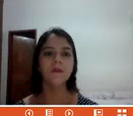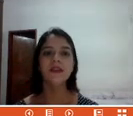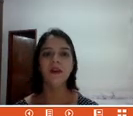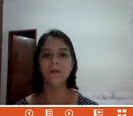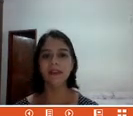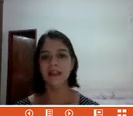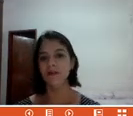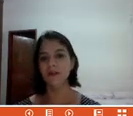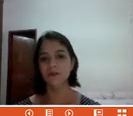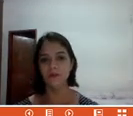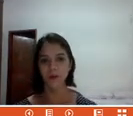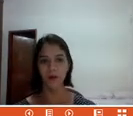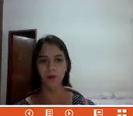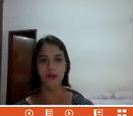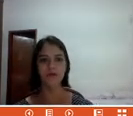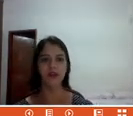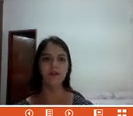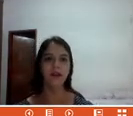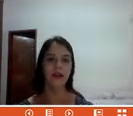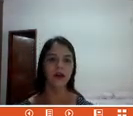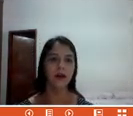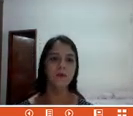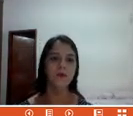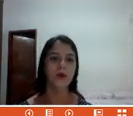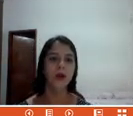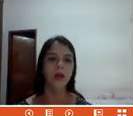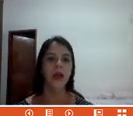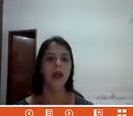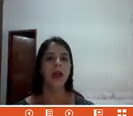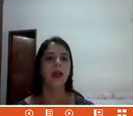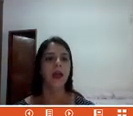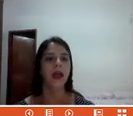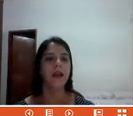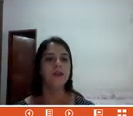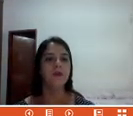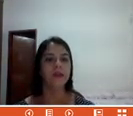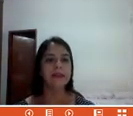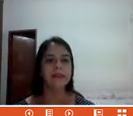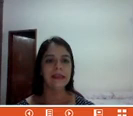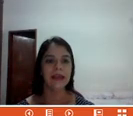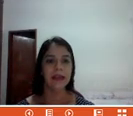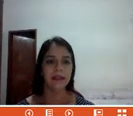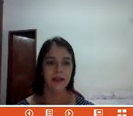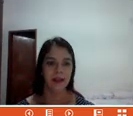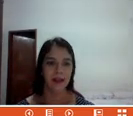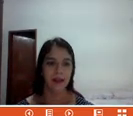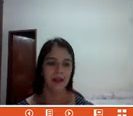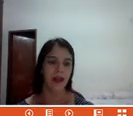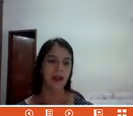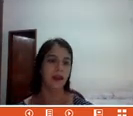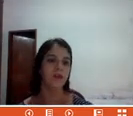mãos, são as formas das mãos, como eu mesmo já falei agora há pouco. Elas podem ser